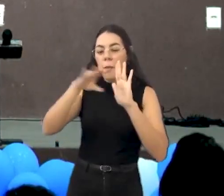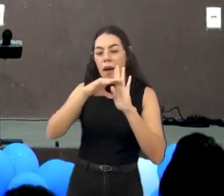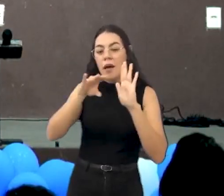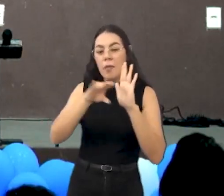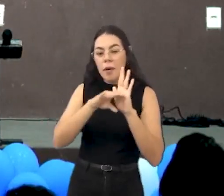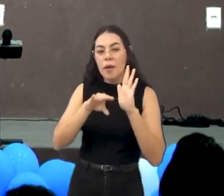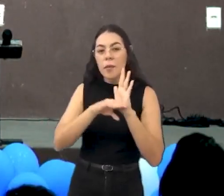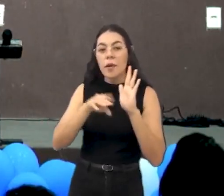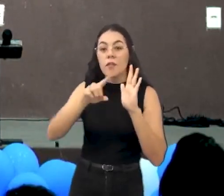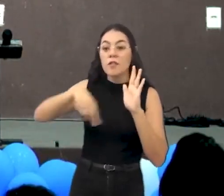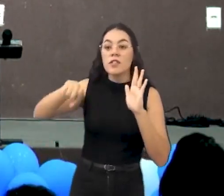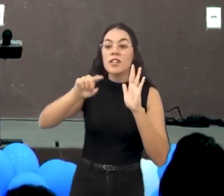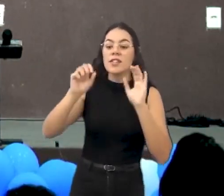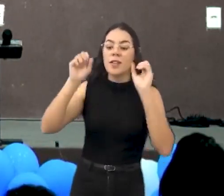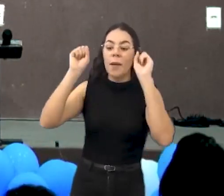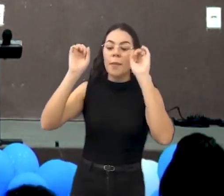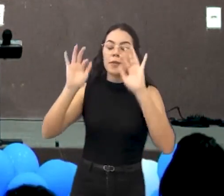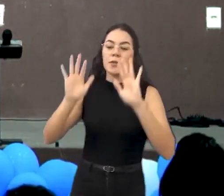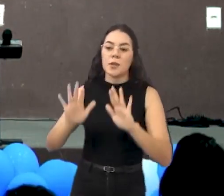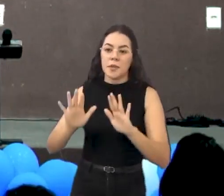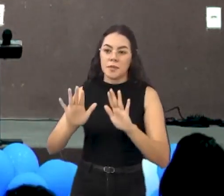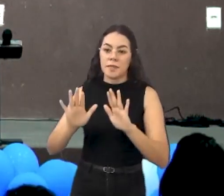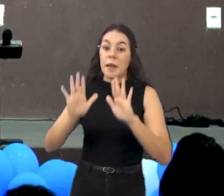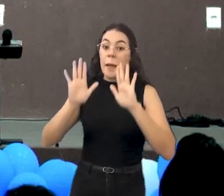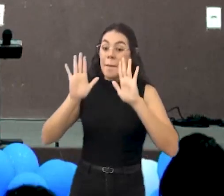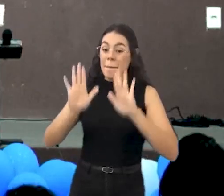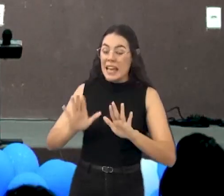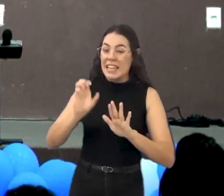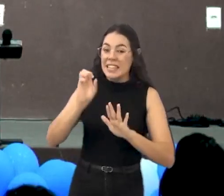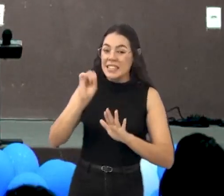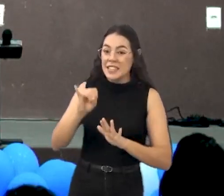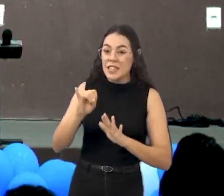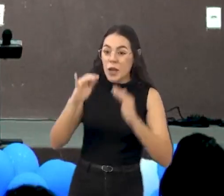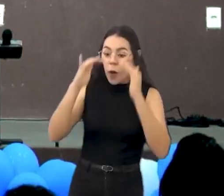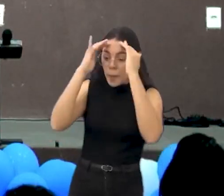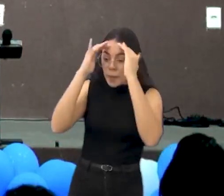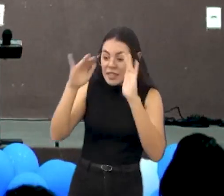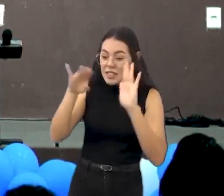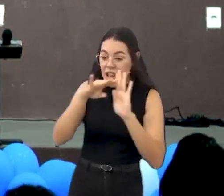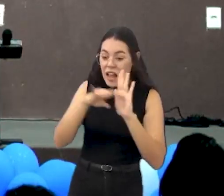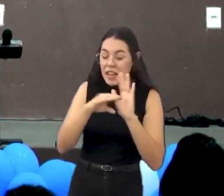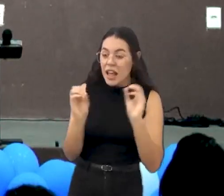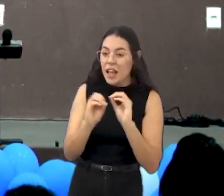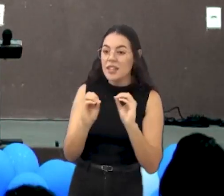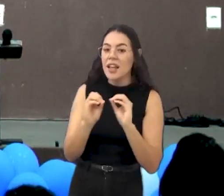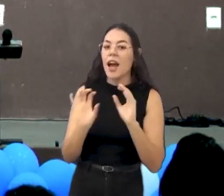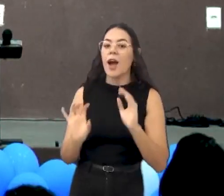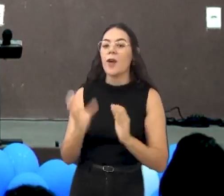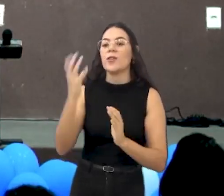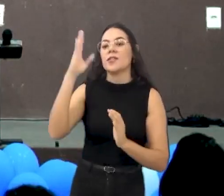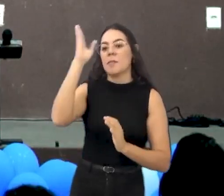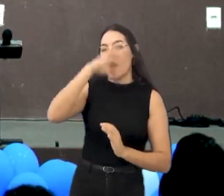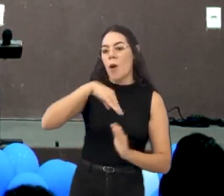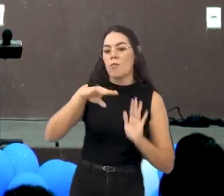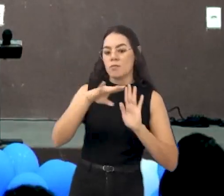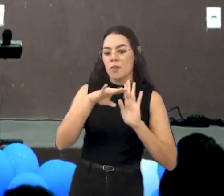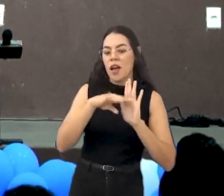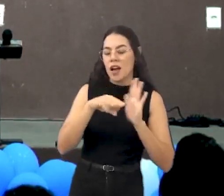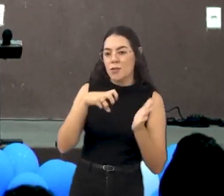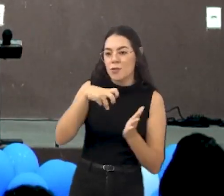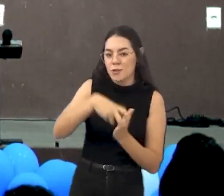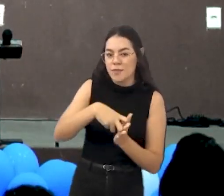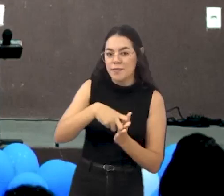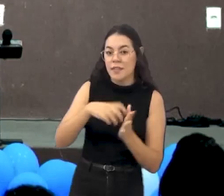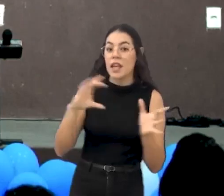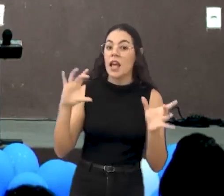orientações, vocês serão abençoados. Mas se vocês não seguirem essas orientações, maldições virão sobre vocês. E essa aliança ela